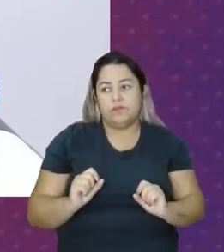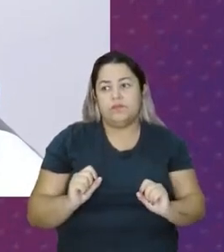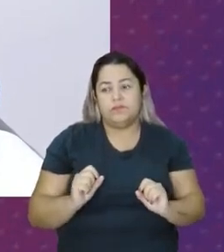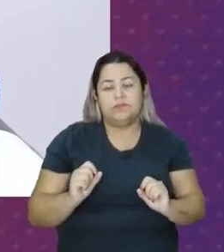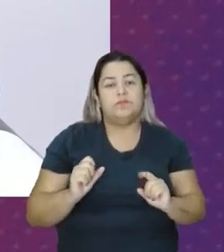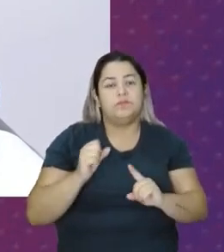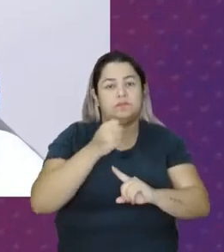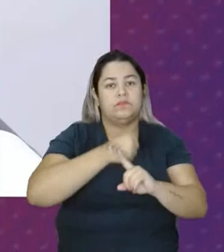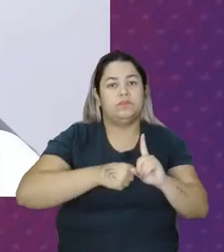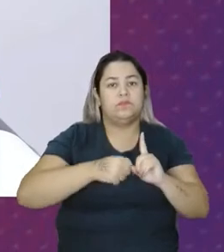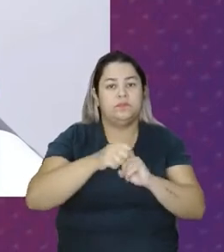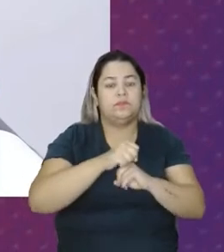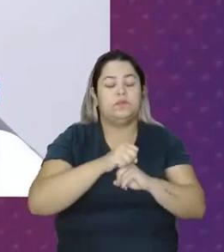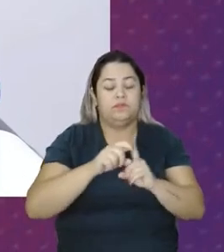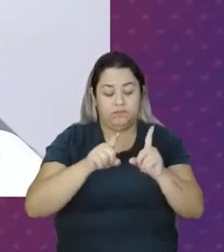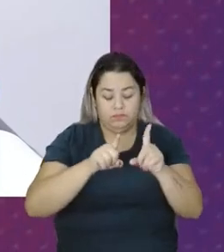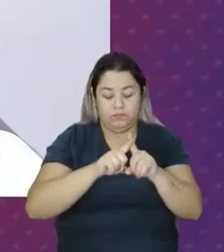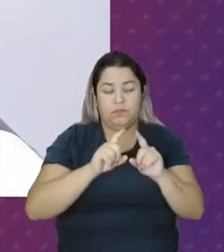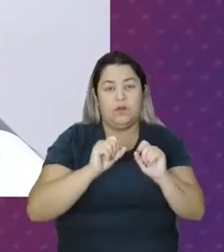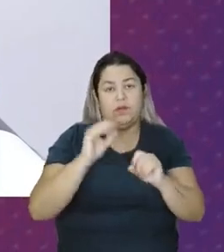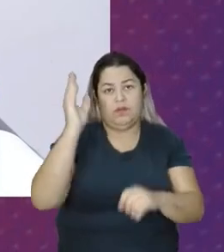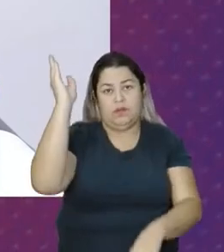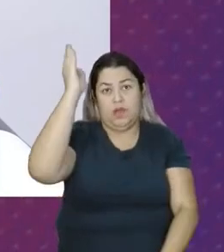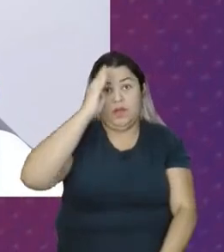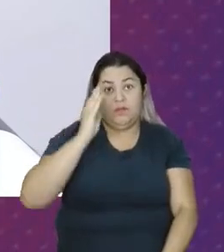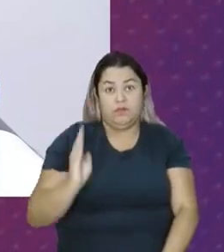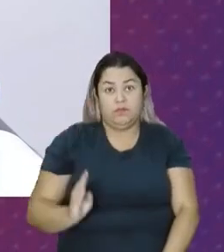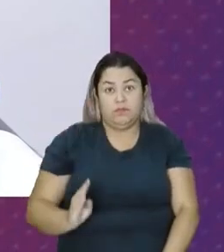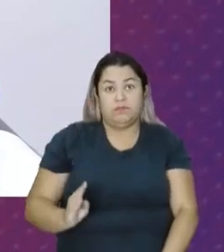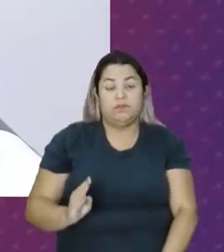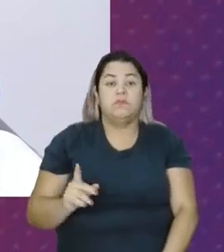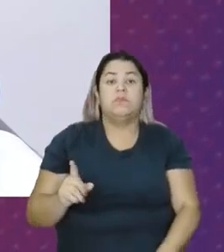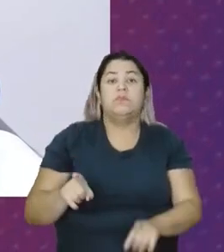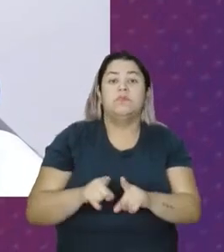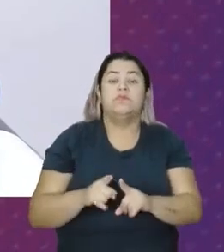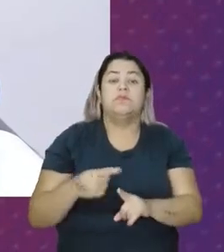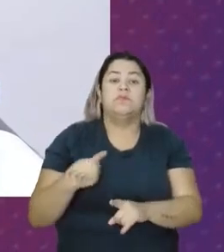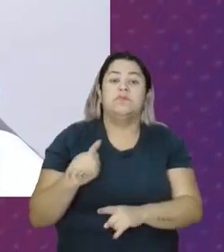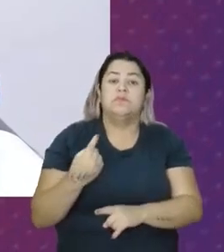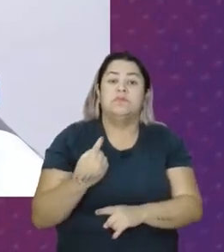da sociedade, principalmente uma sociedade brasileira como a nossa, que se